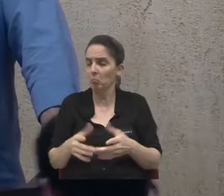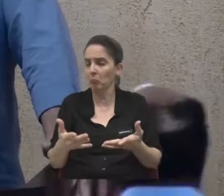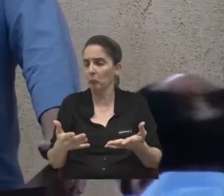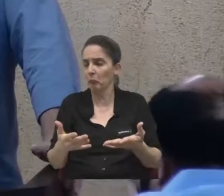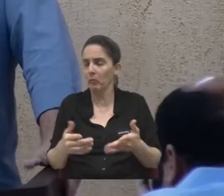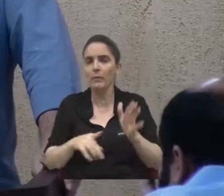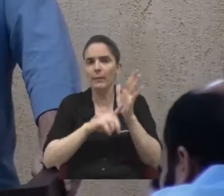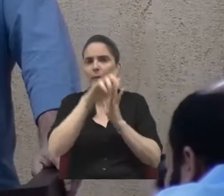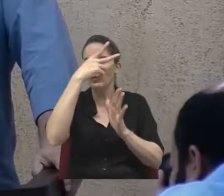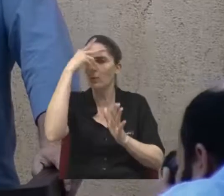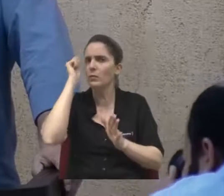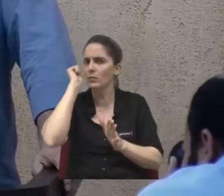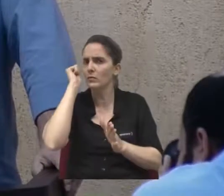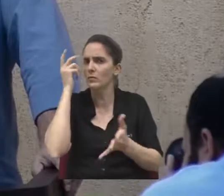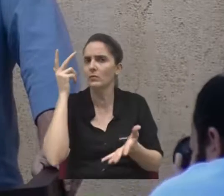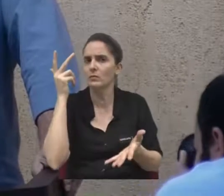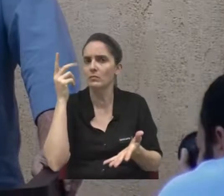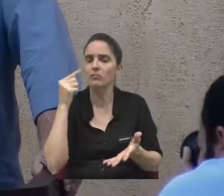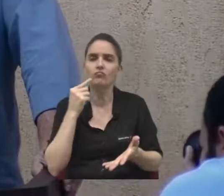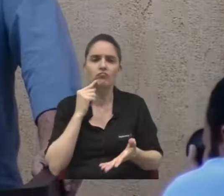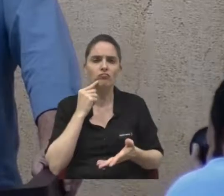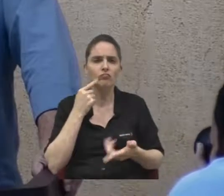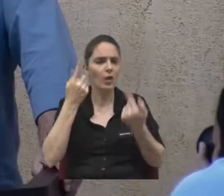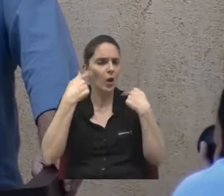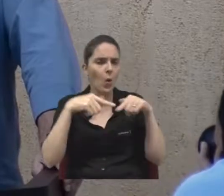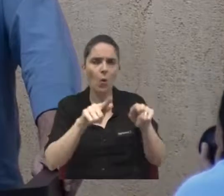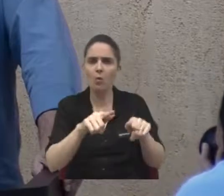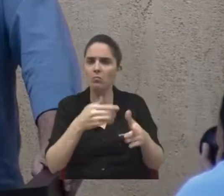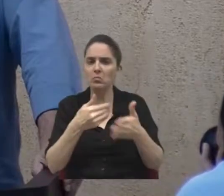Eu sou contra todo e qualquer tipo de invasão.